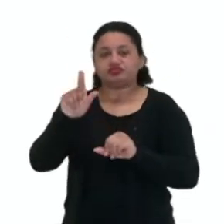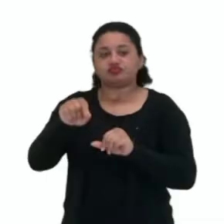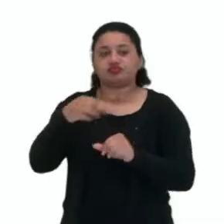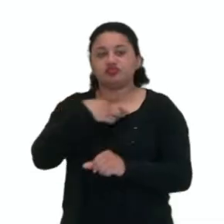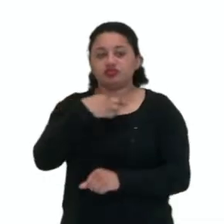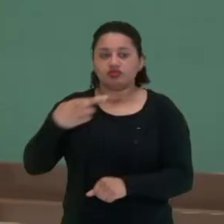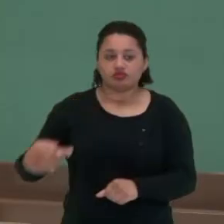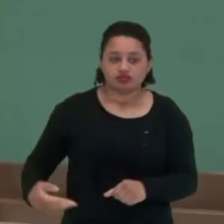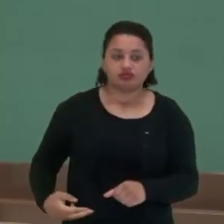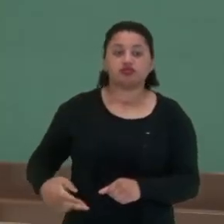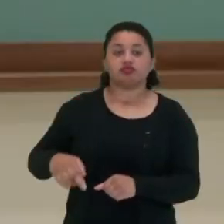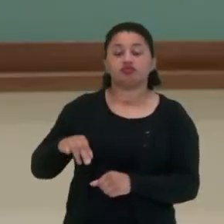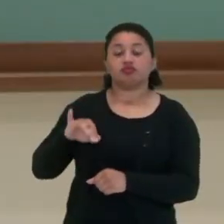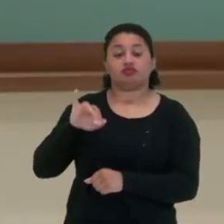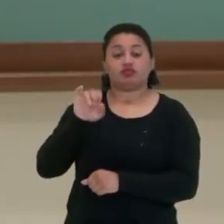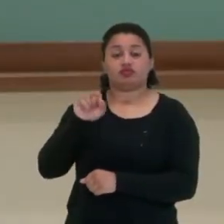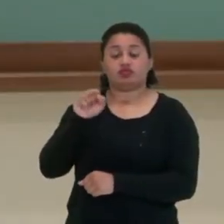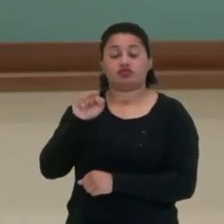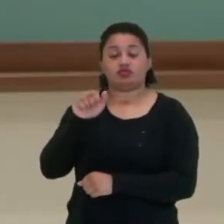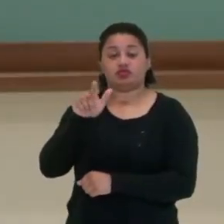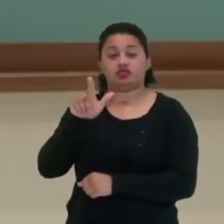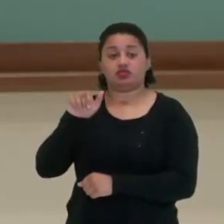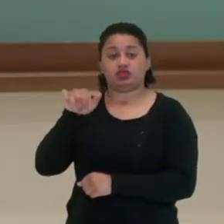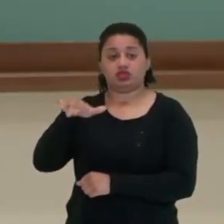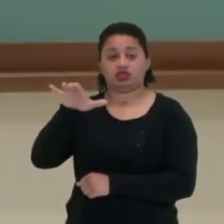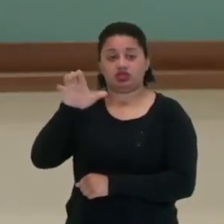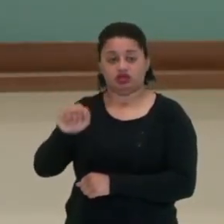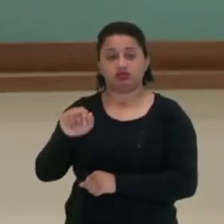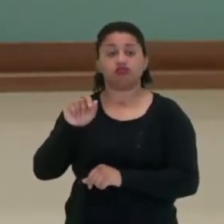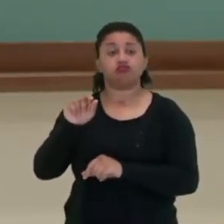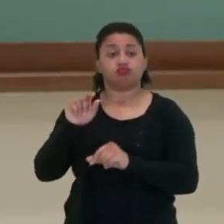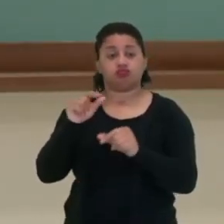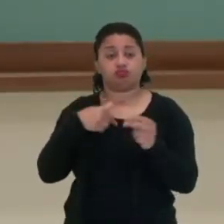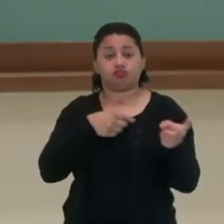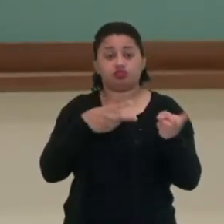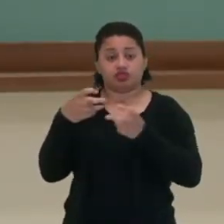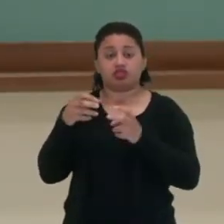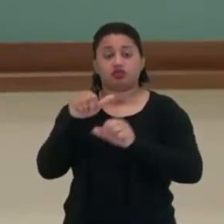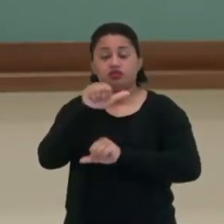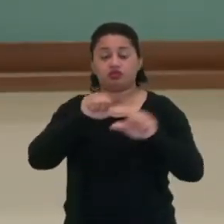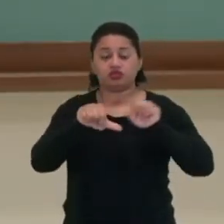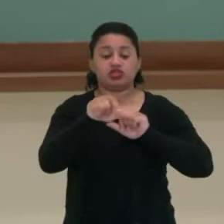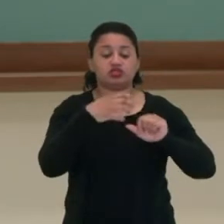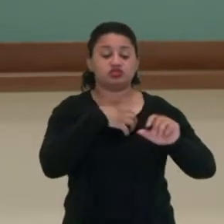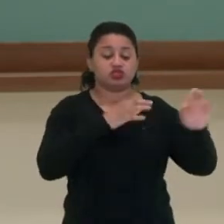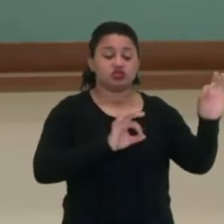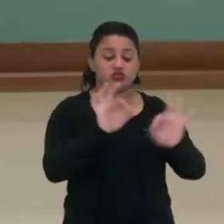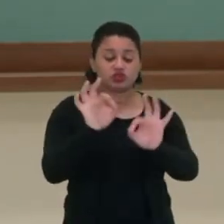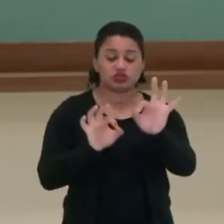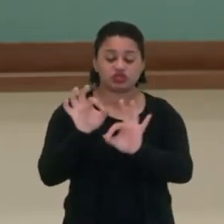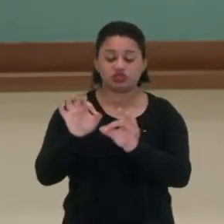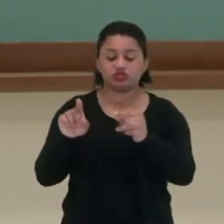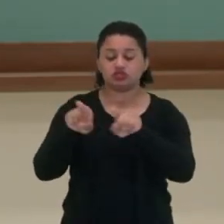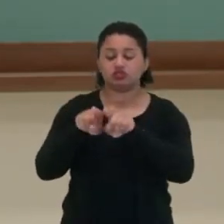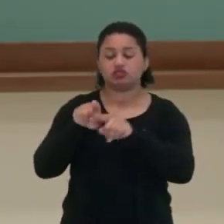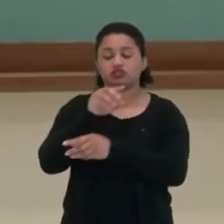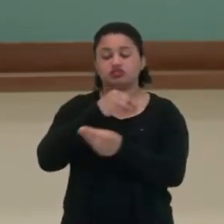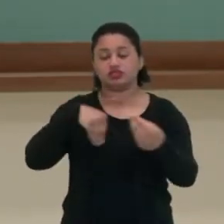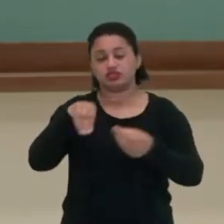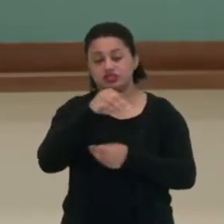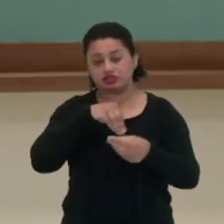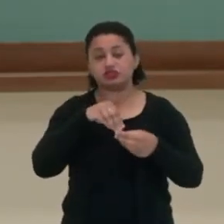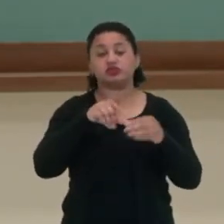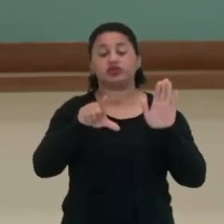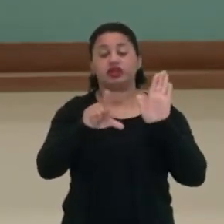república islâmica. E aí que a gente percebe o quê? A mudança de organização e da mistura do Estado,